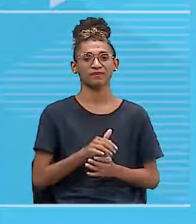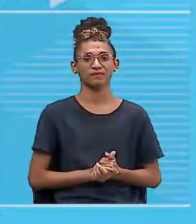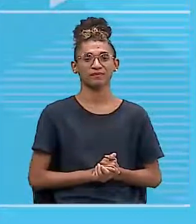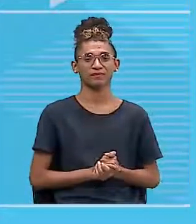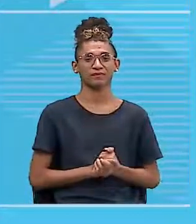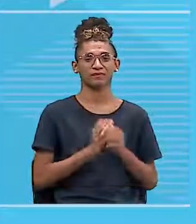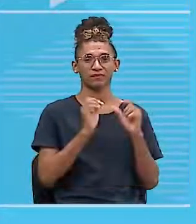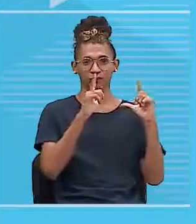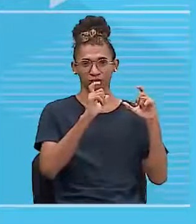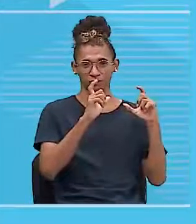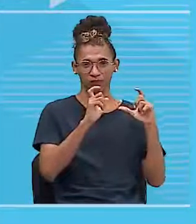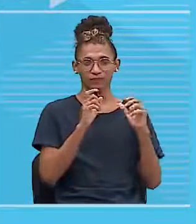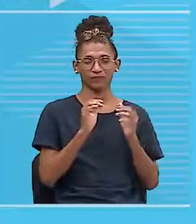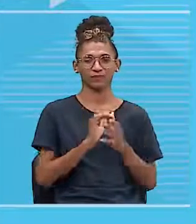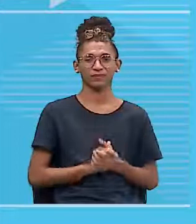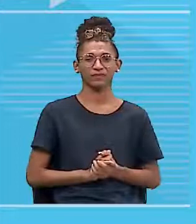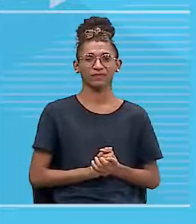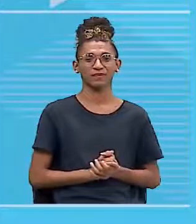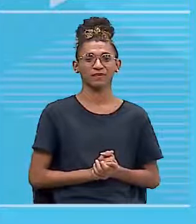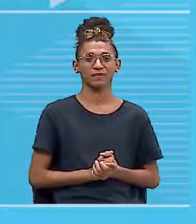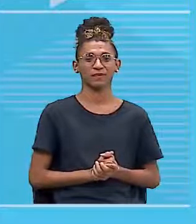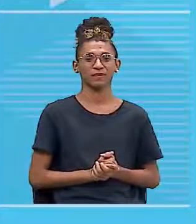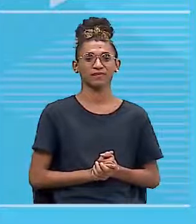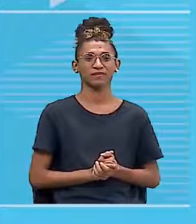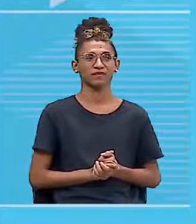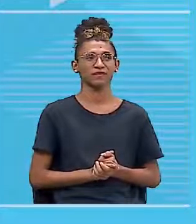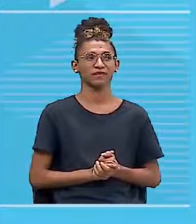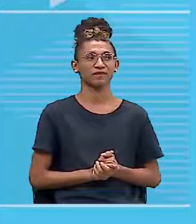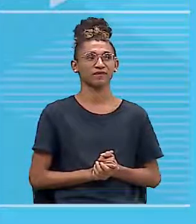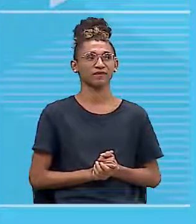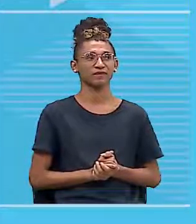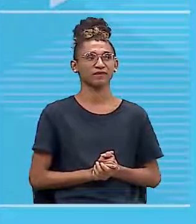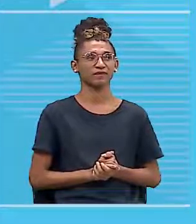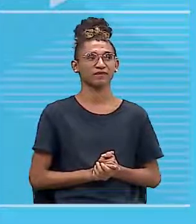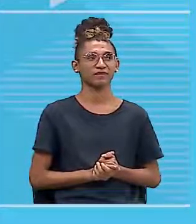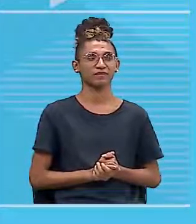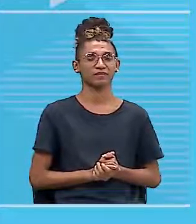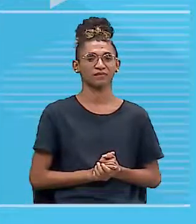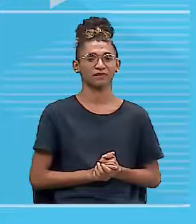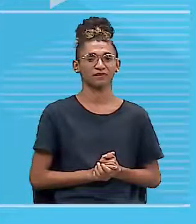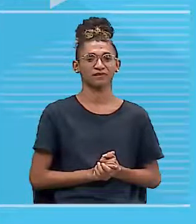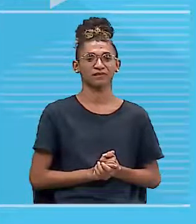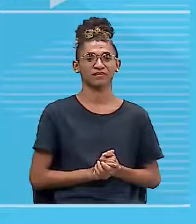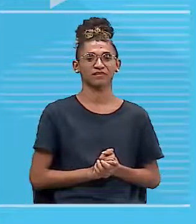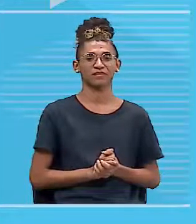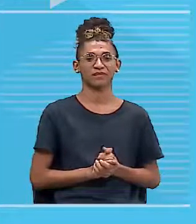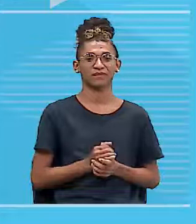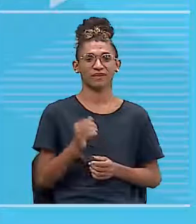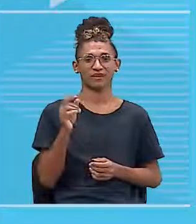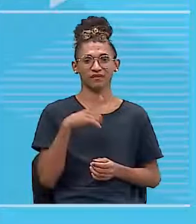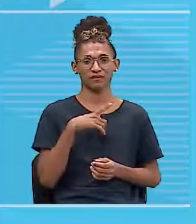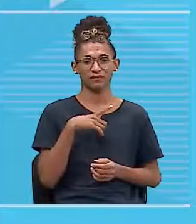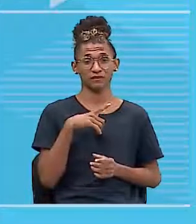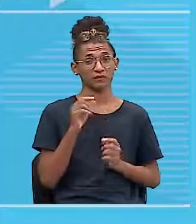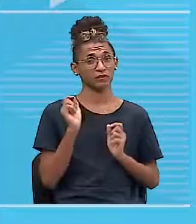tira o print tira o print aí Tira o print muita informação aí hein Papai Aqui nós temos de cara uma possível